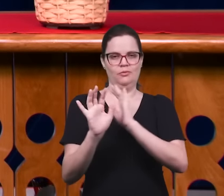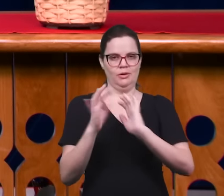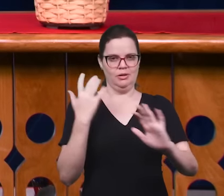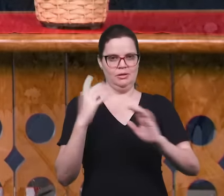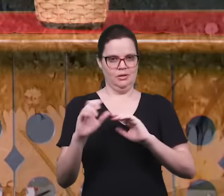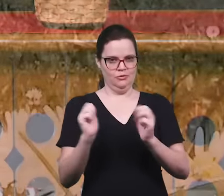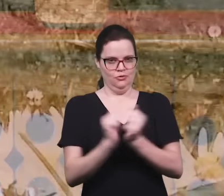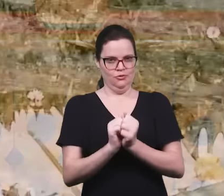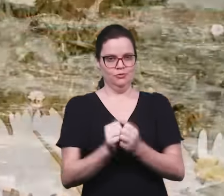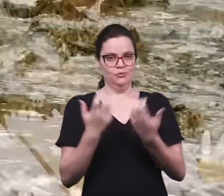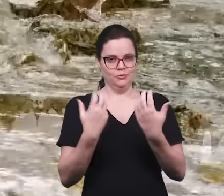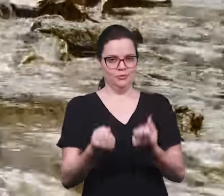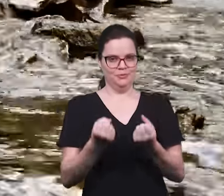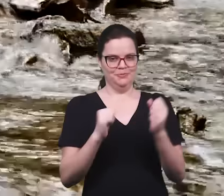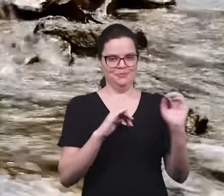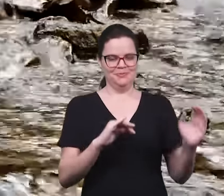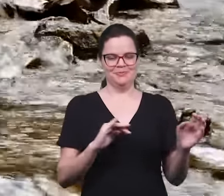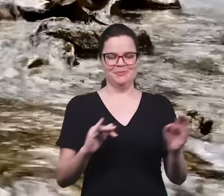este louvor.